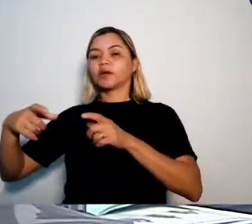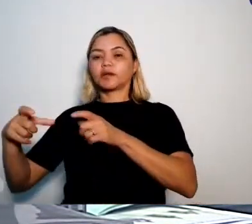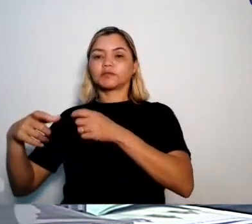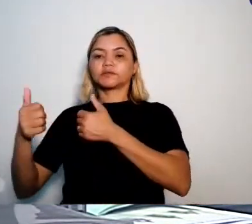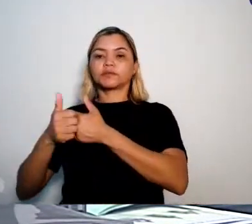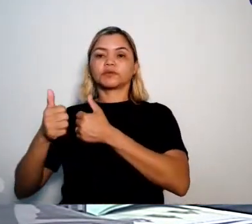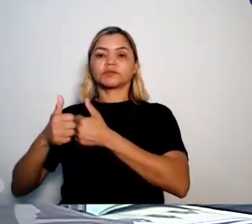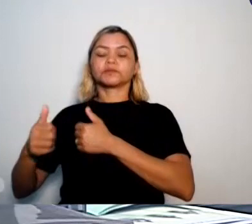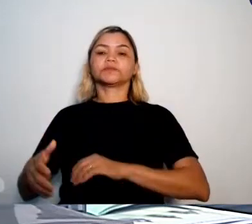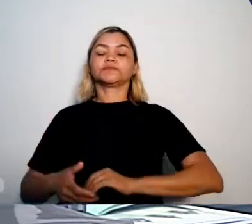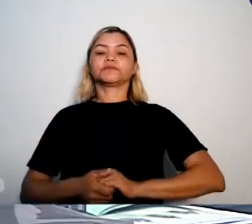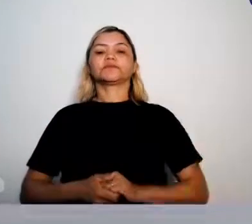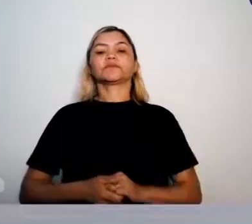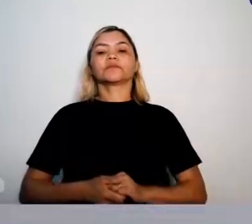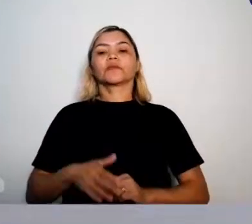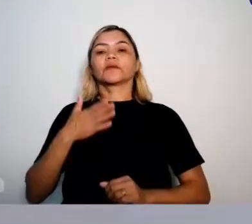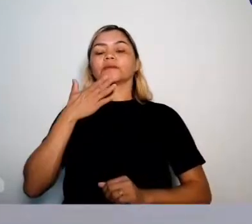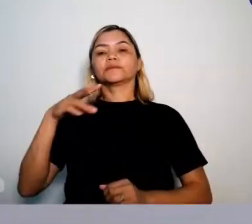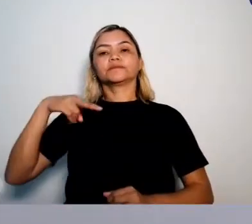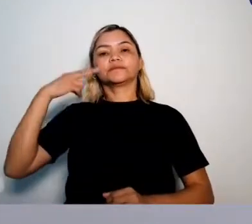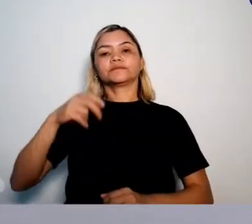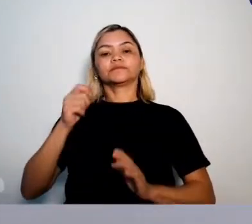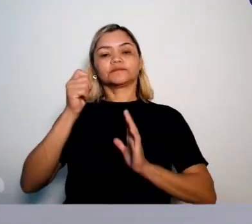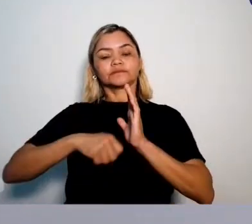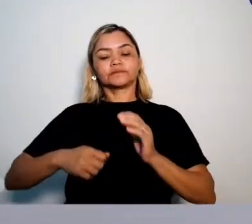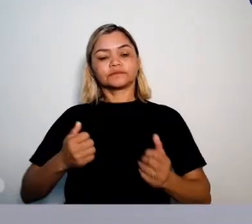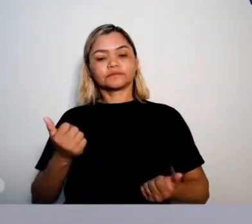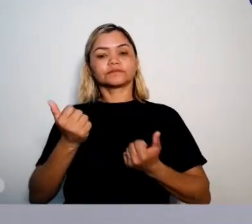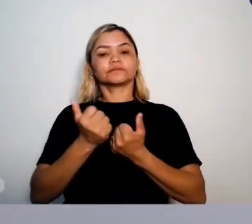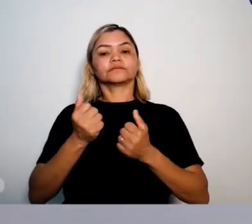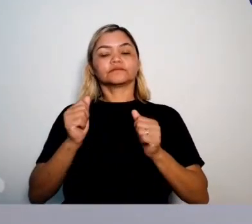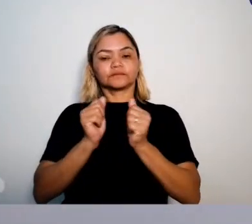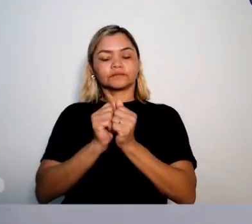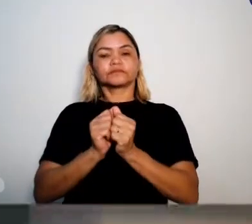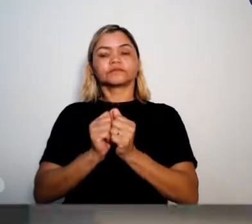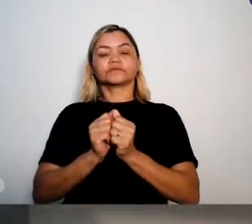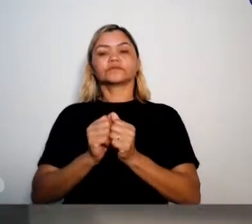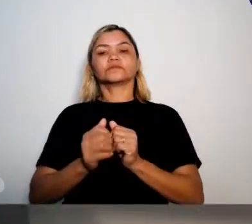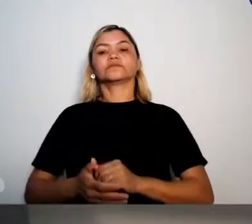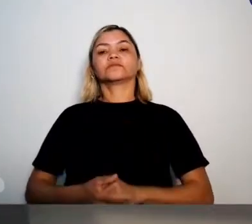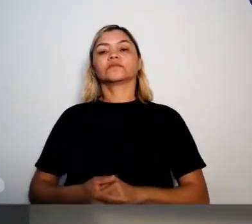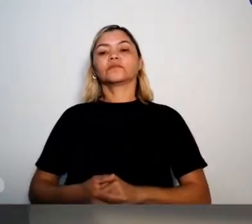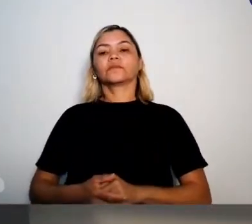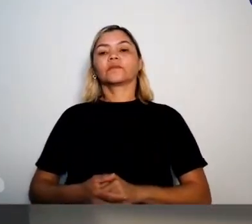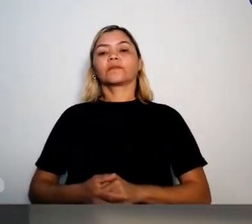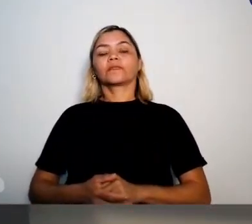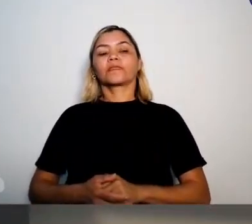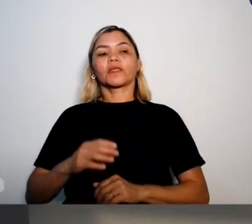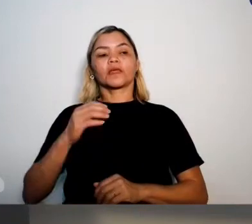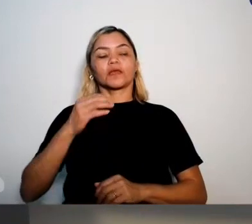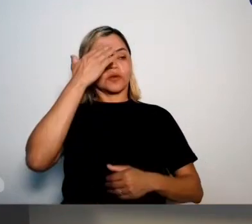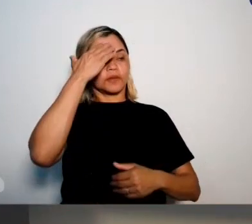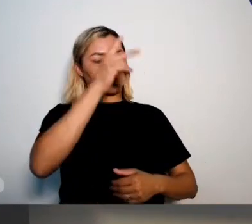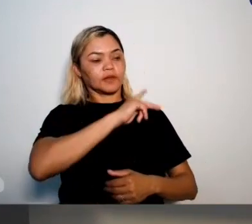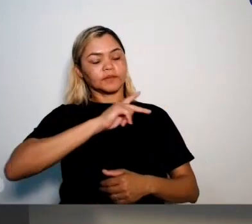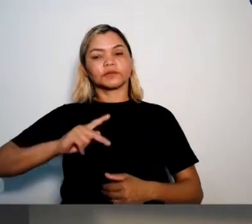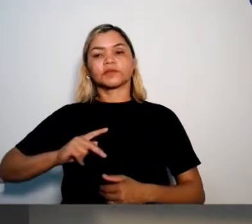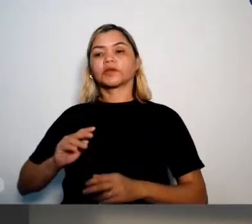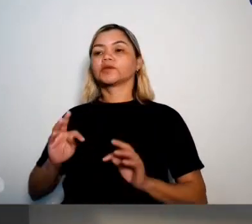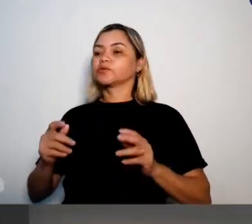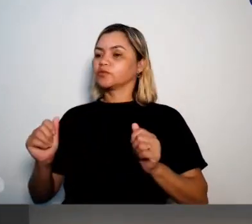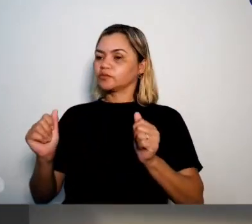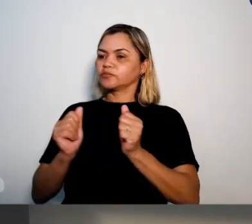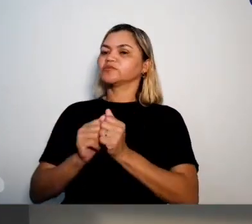Pediria ao vereador Kula permissão para assinar a moção de Vossa Excelência. Obrigado, senhor presidente. O senhor esteve lá comigo.